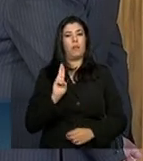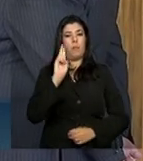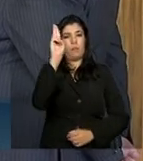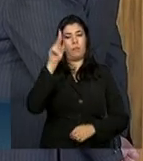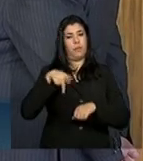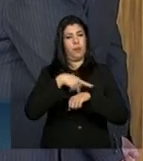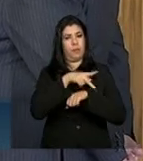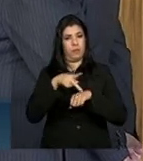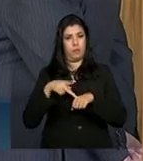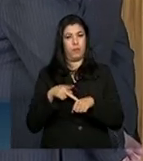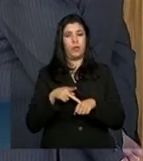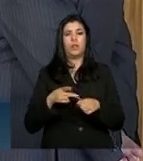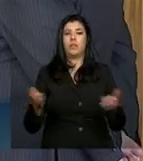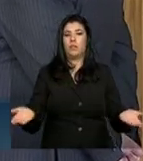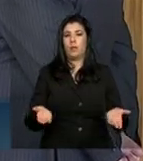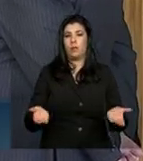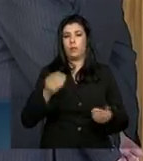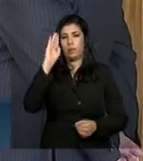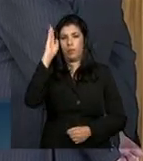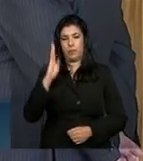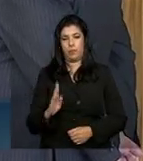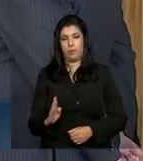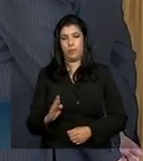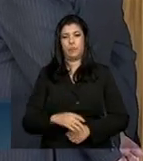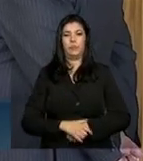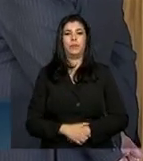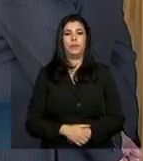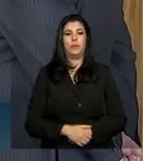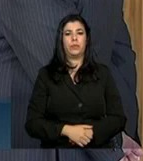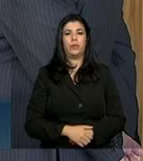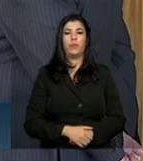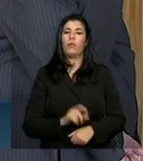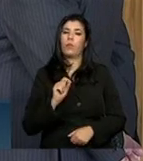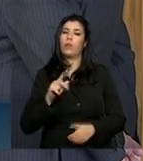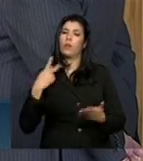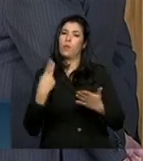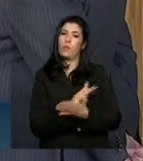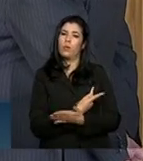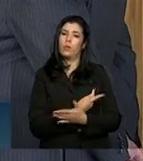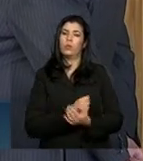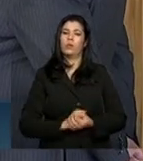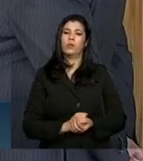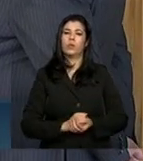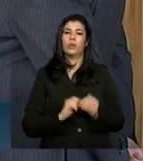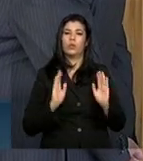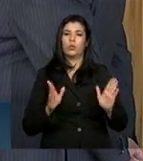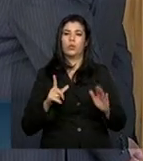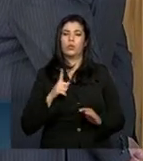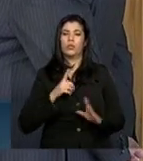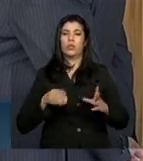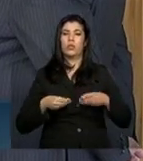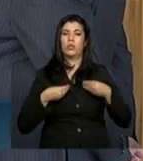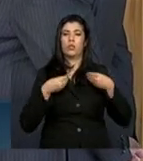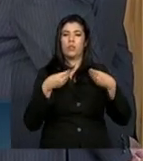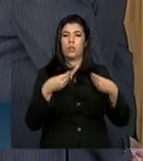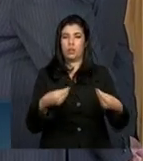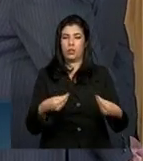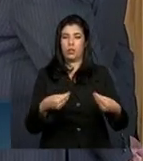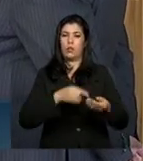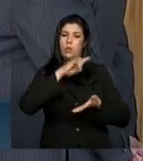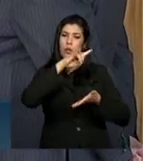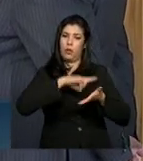seus países aqui no Brasil. Nessa cerimônia, já entregaram as suas